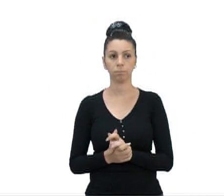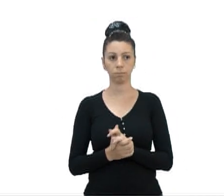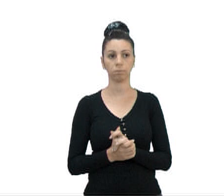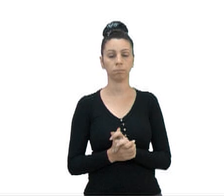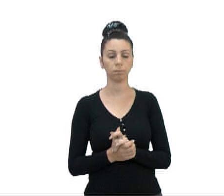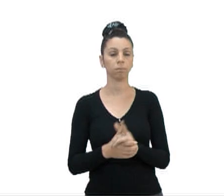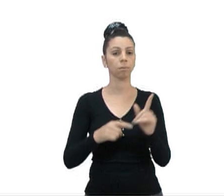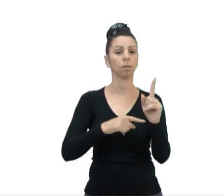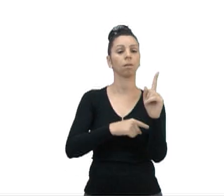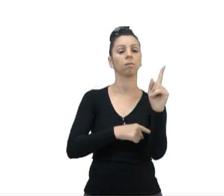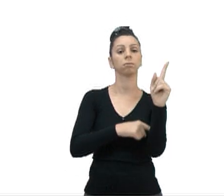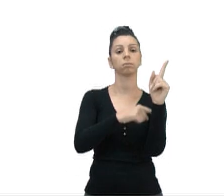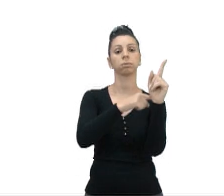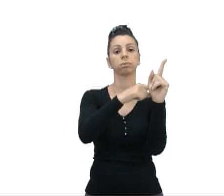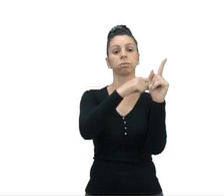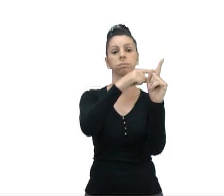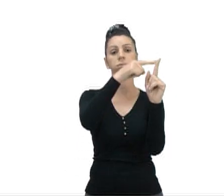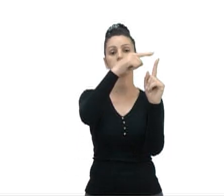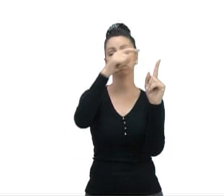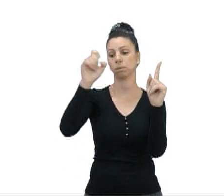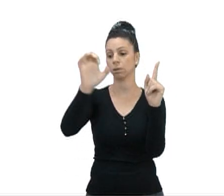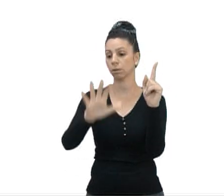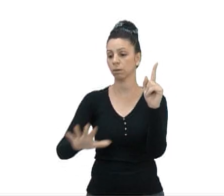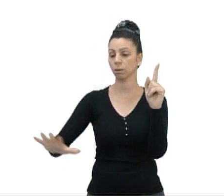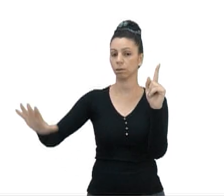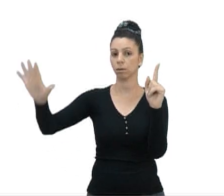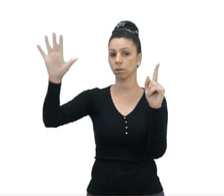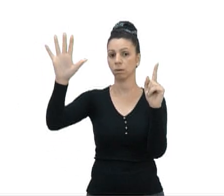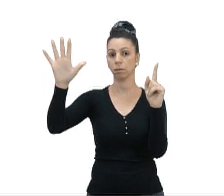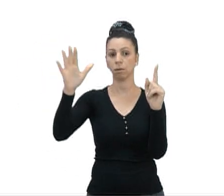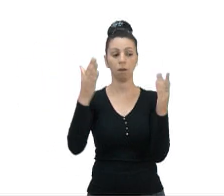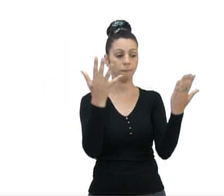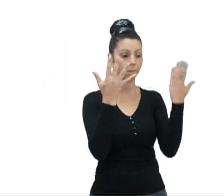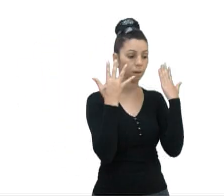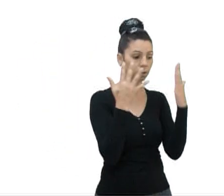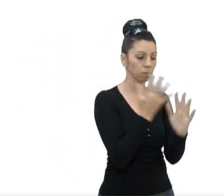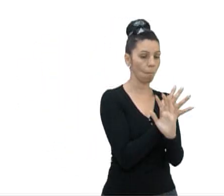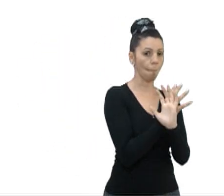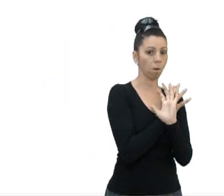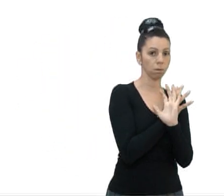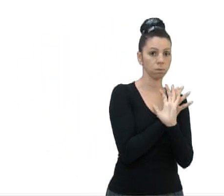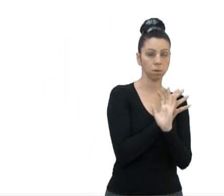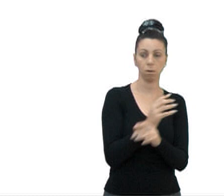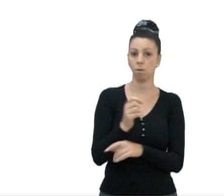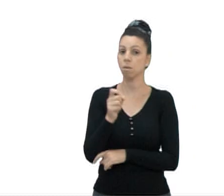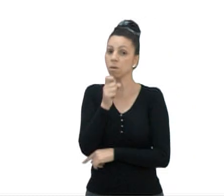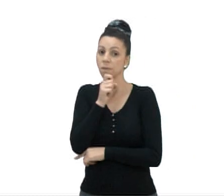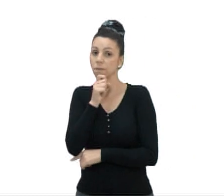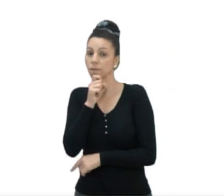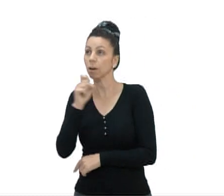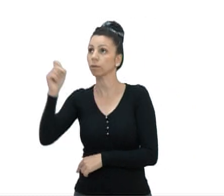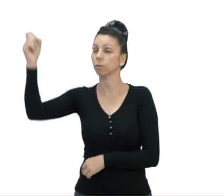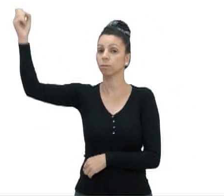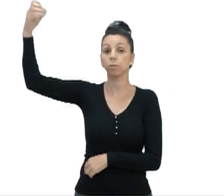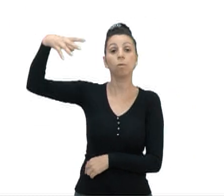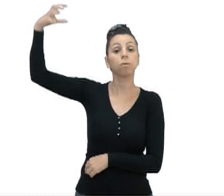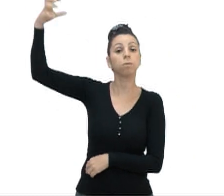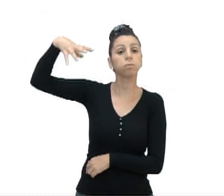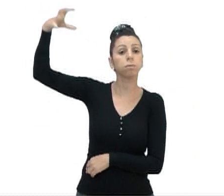médias térmicas mais altas da Europa com verões secos e invernos chuvosos. Essa afirmativa ali, essas características